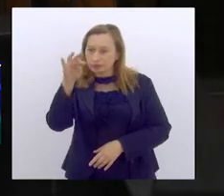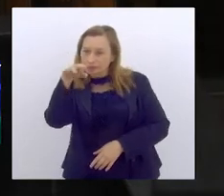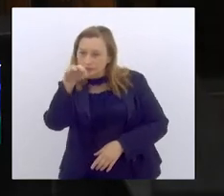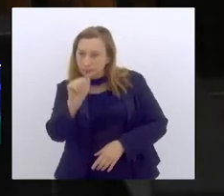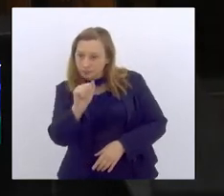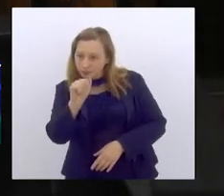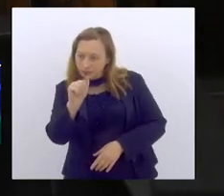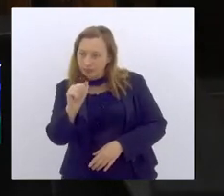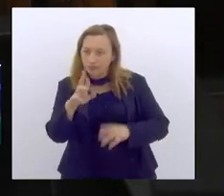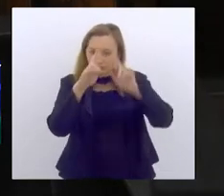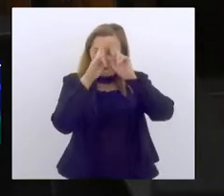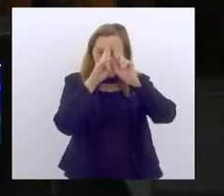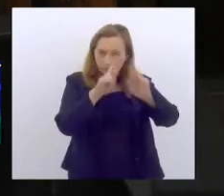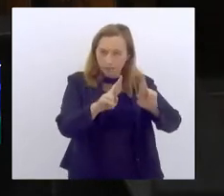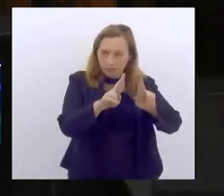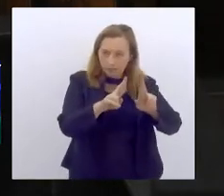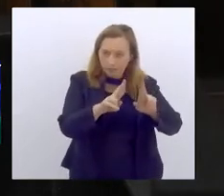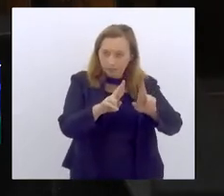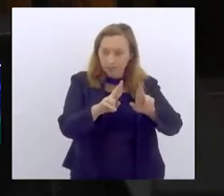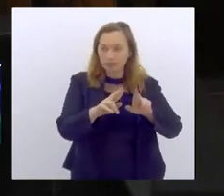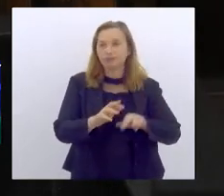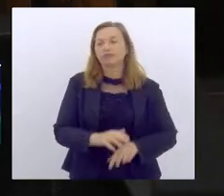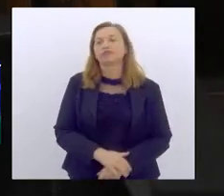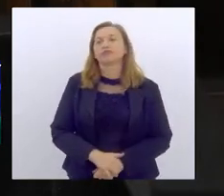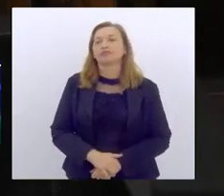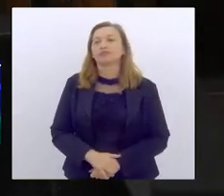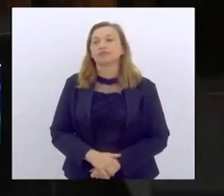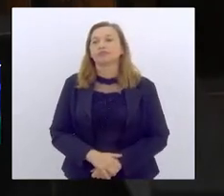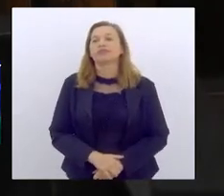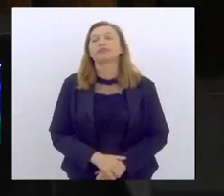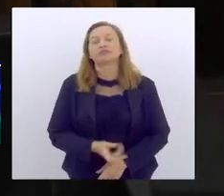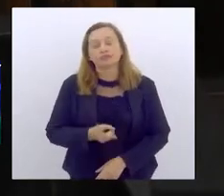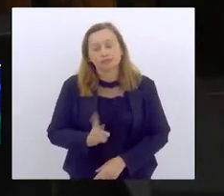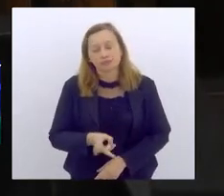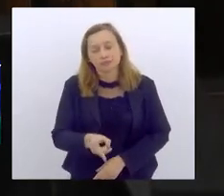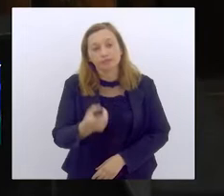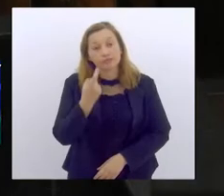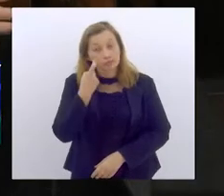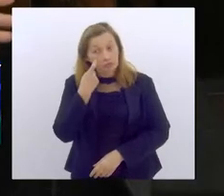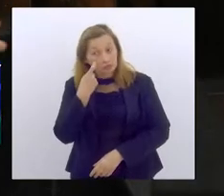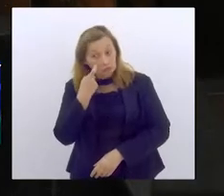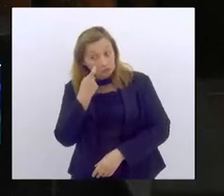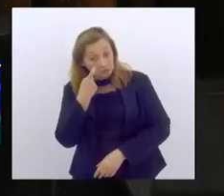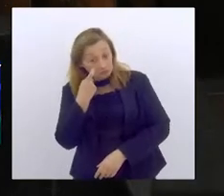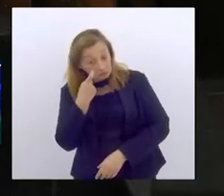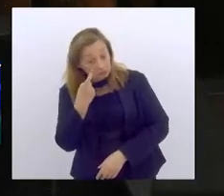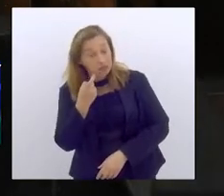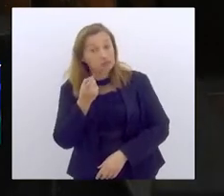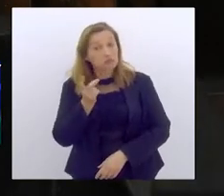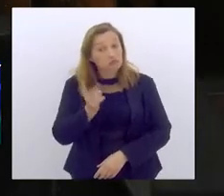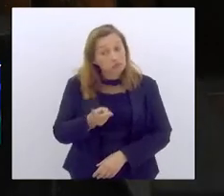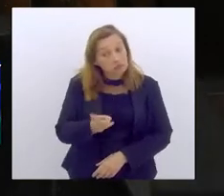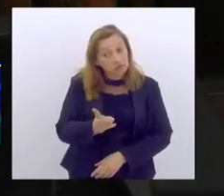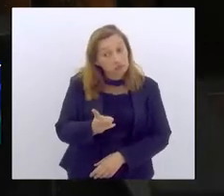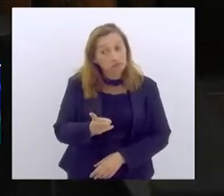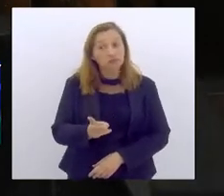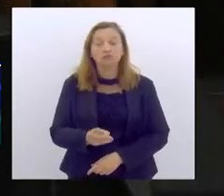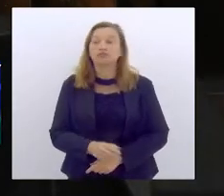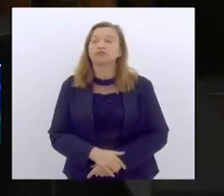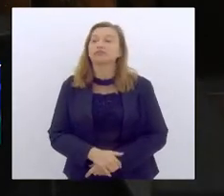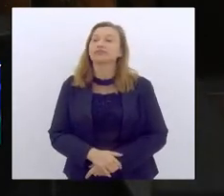o respeito ao erário que a gente continua veia continuadamente